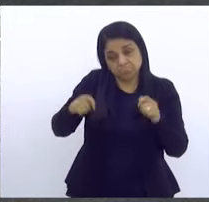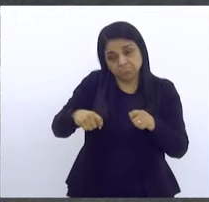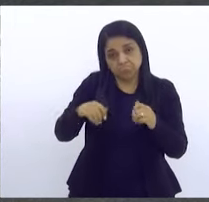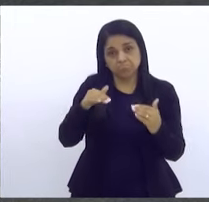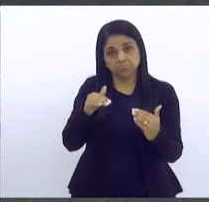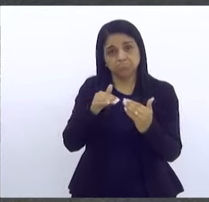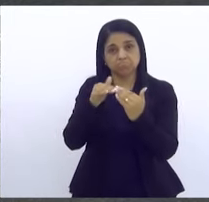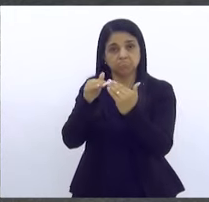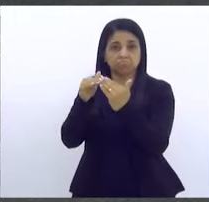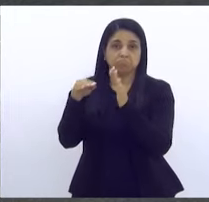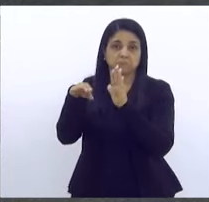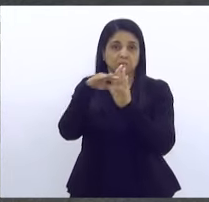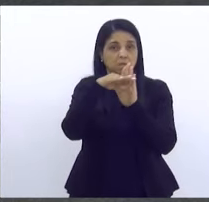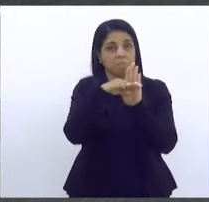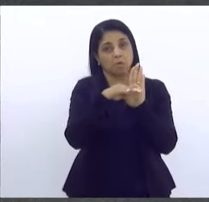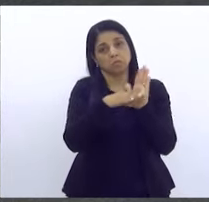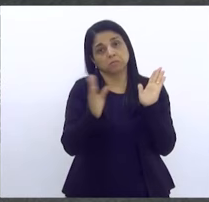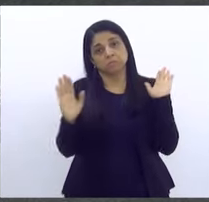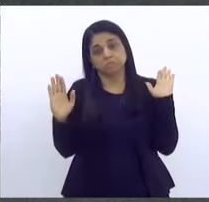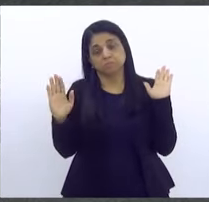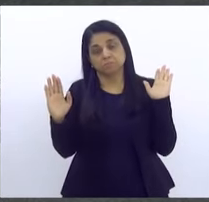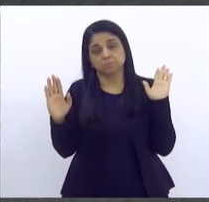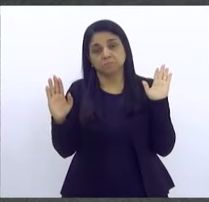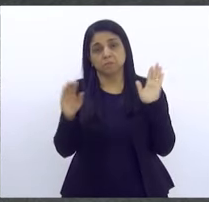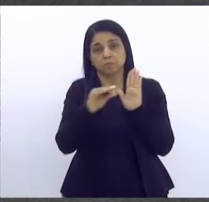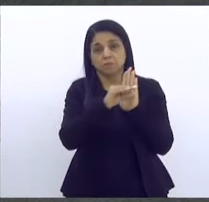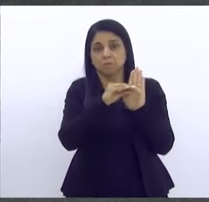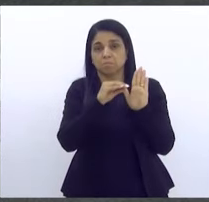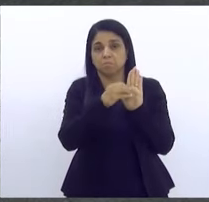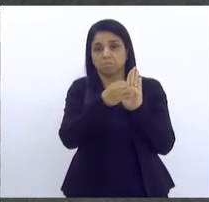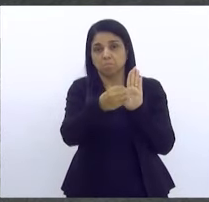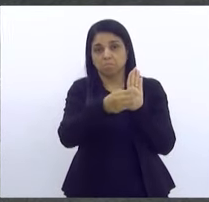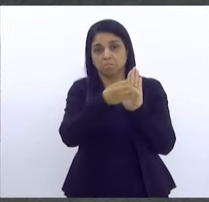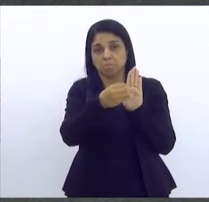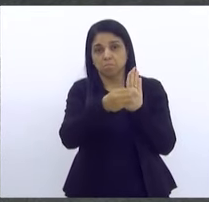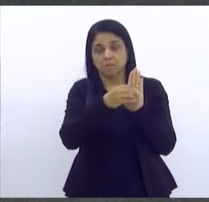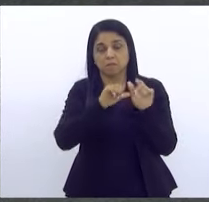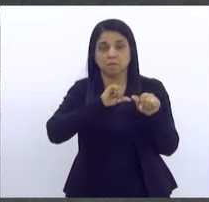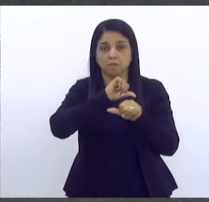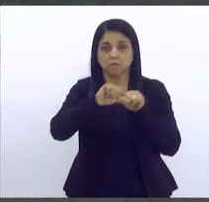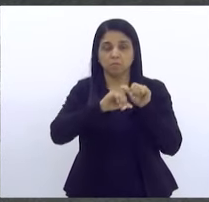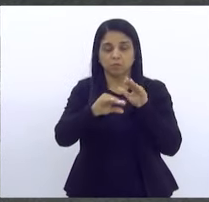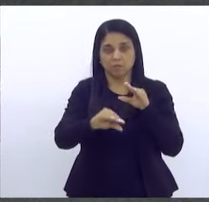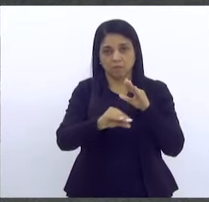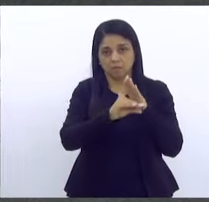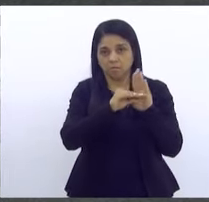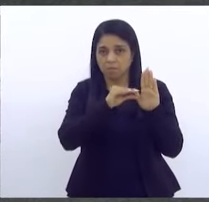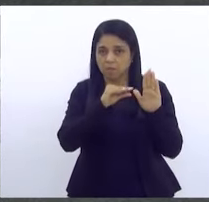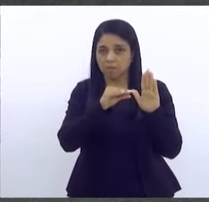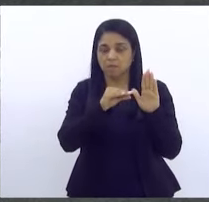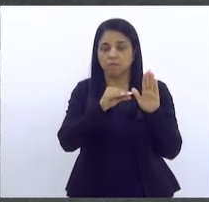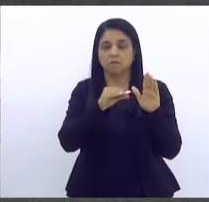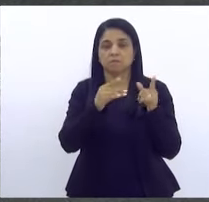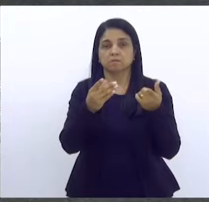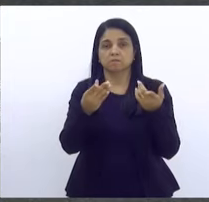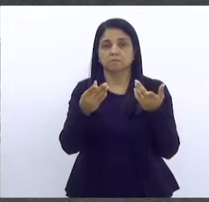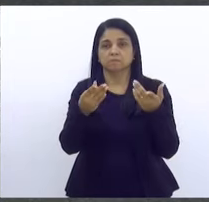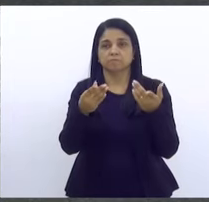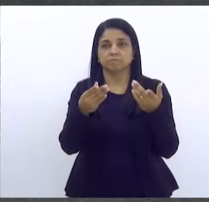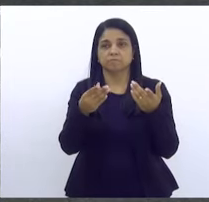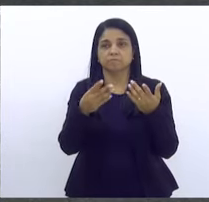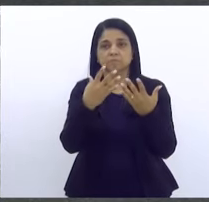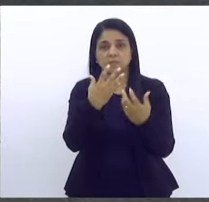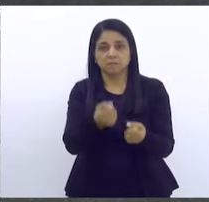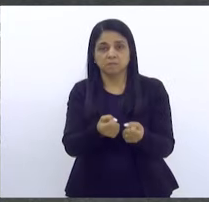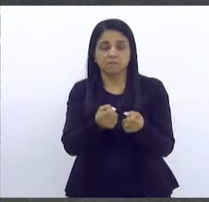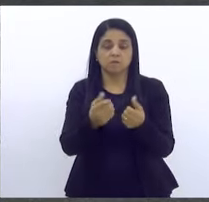Porque se está na pauta, tem uma emenda que muda a emenda, pega essa emenda que muda a emenda,